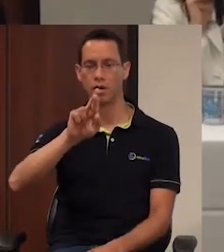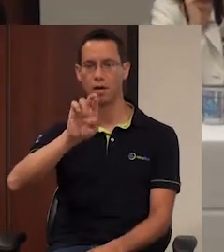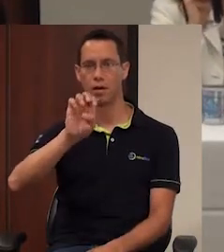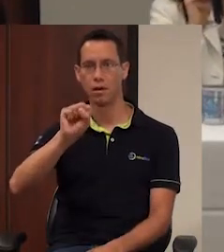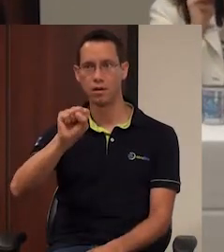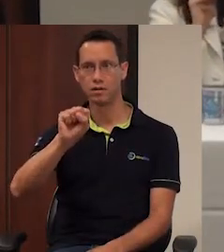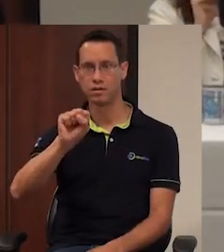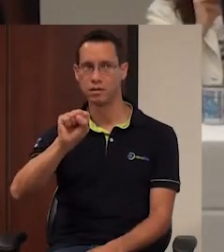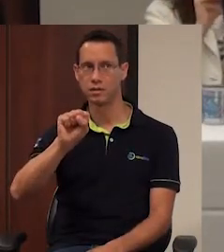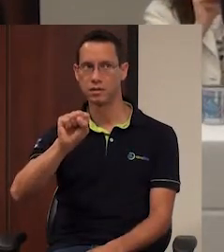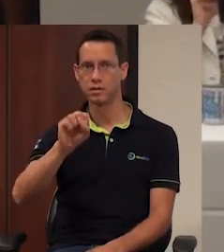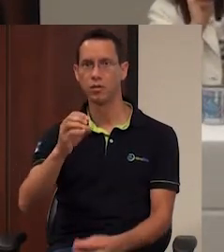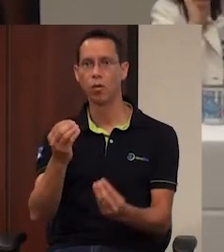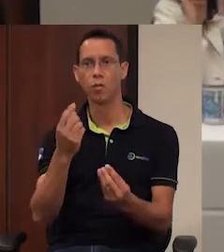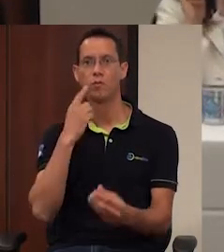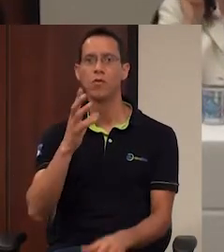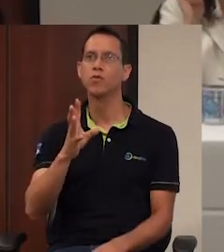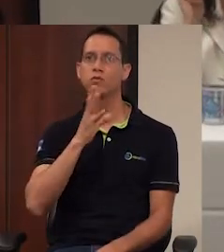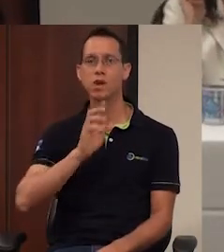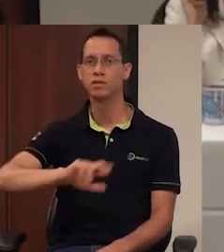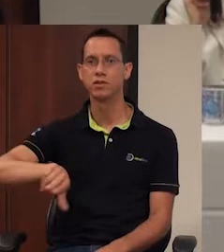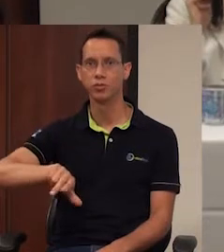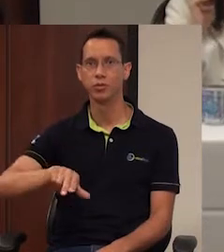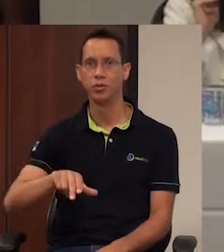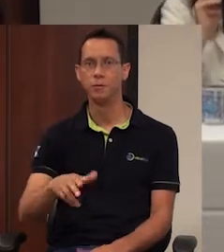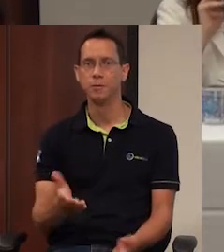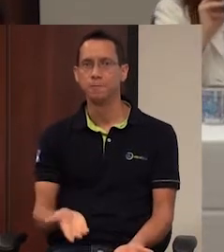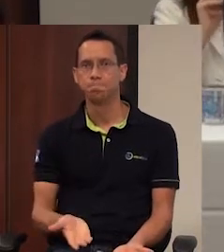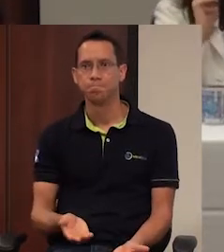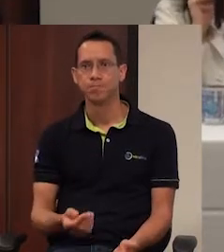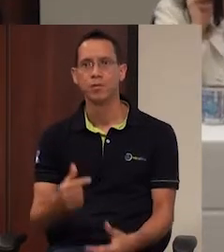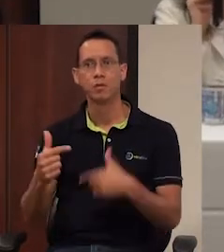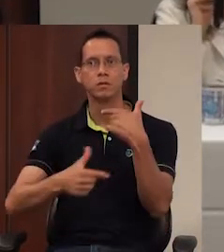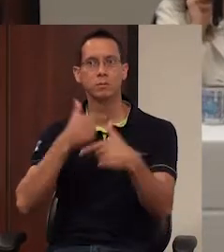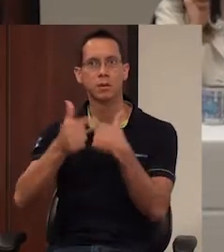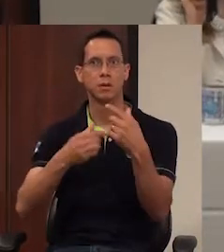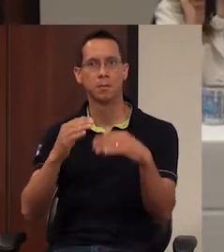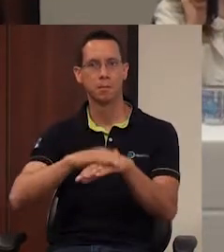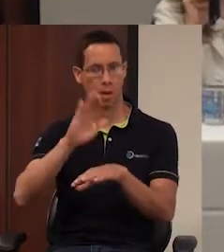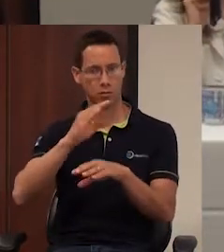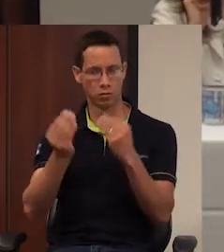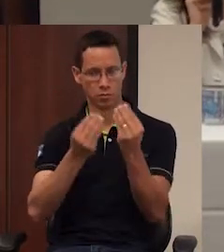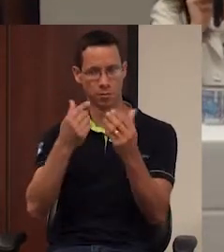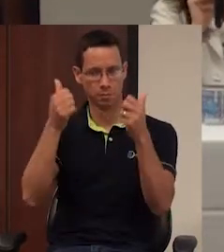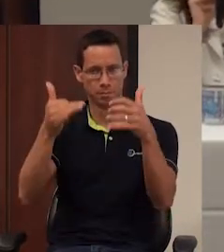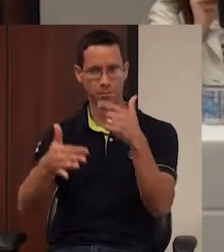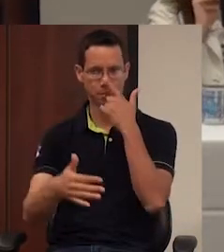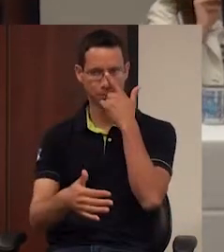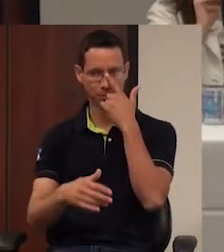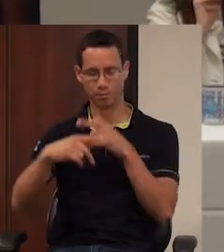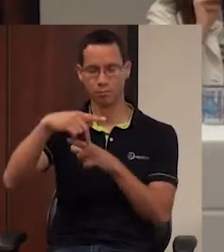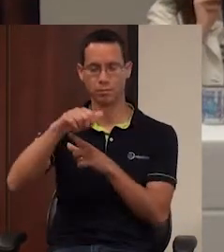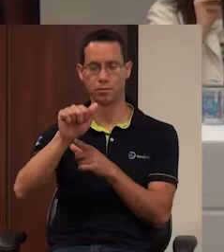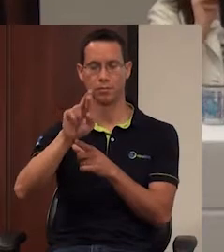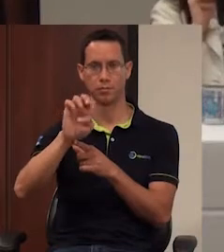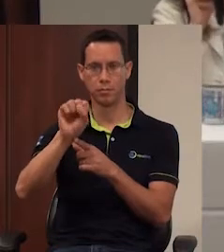ser reconhecido, né? Acho que isso a gente pode pensar de como trabalhar isso, mas seria o apoio dos pares,